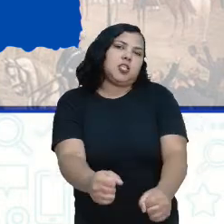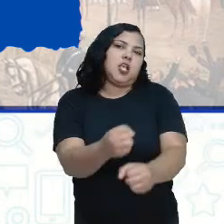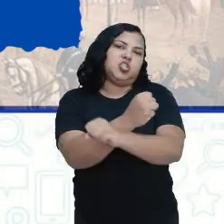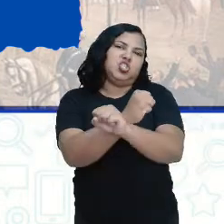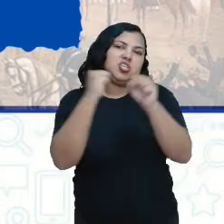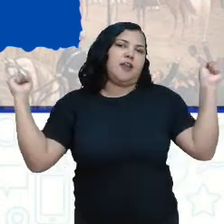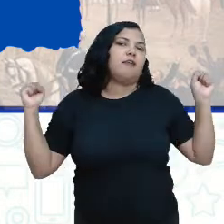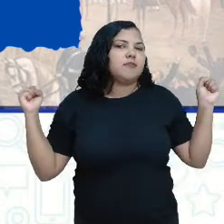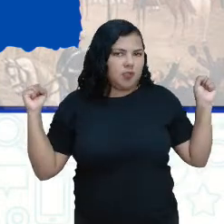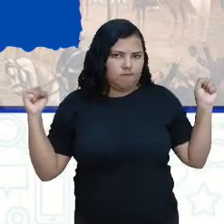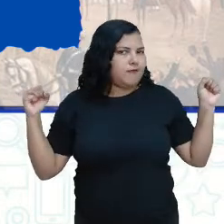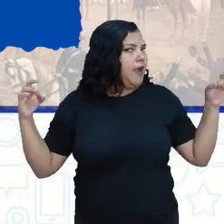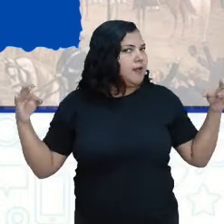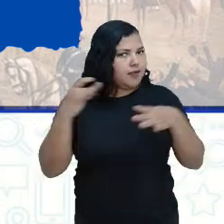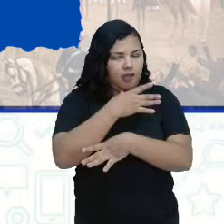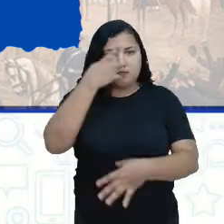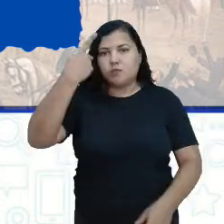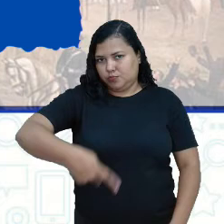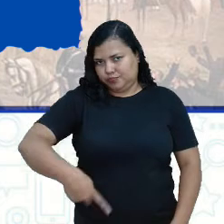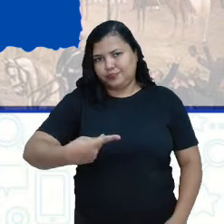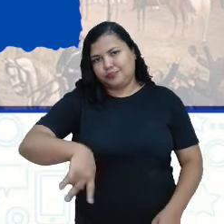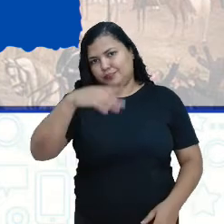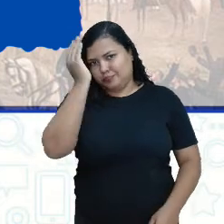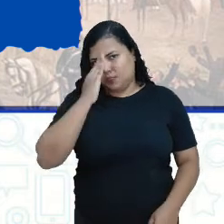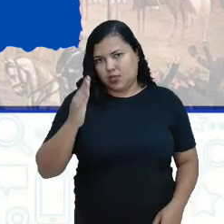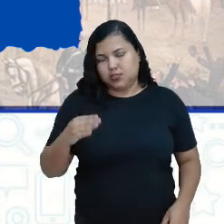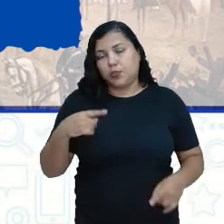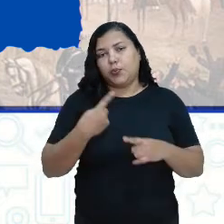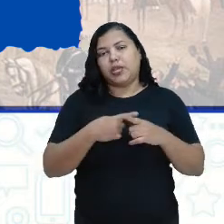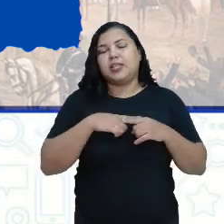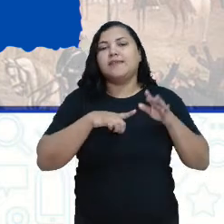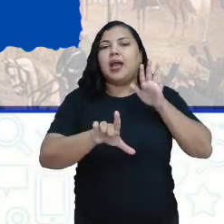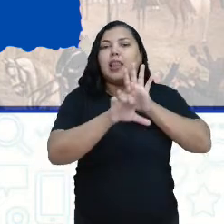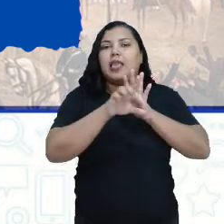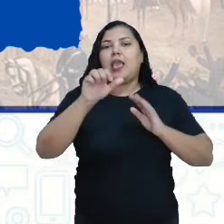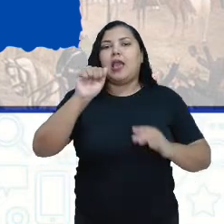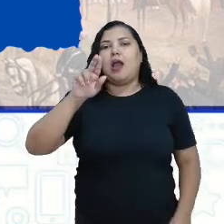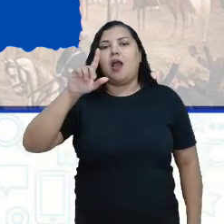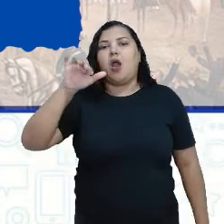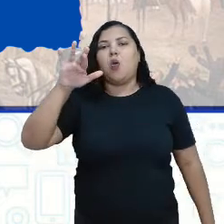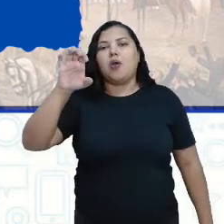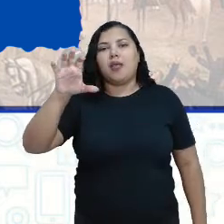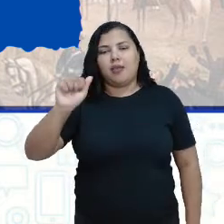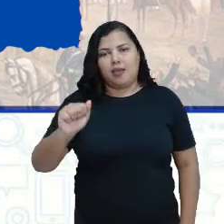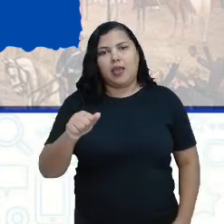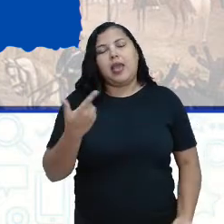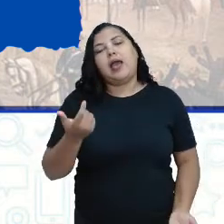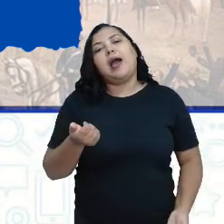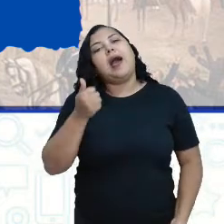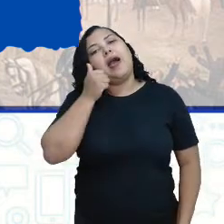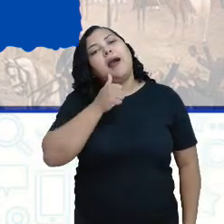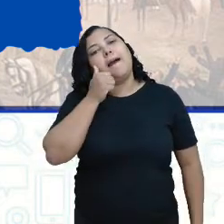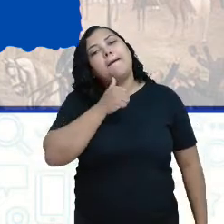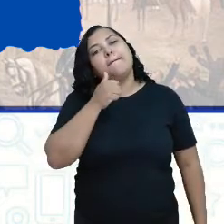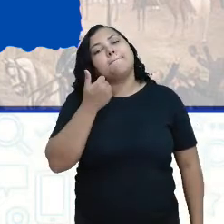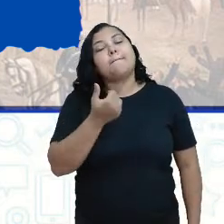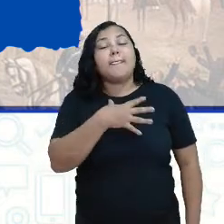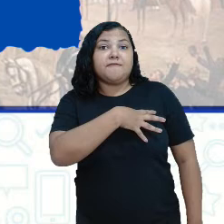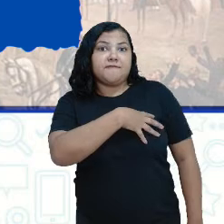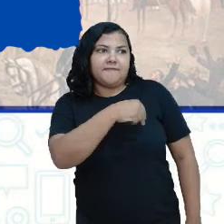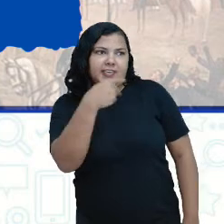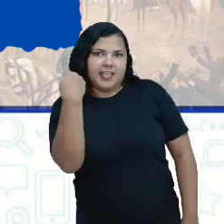a escravidão no Brasil por meio da Lei Áurea, né, assinada lá, né, pela princesa Isabel,